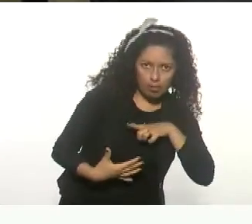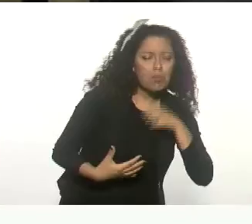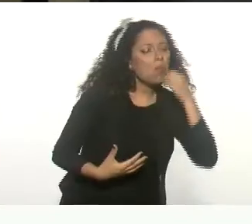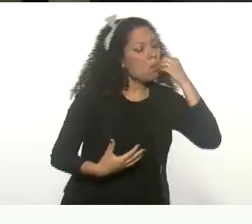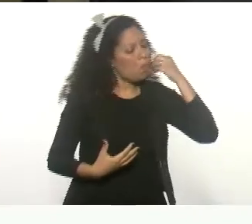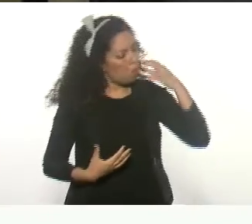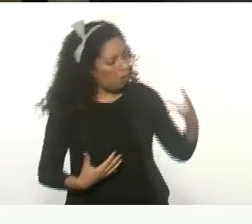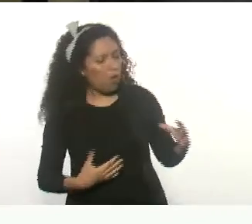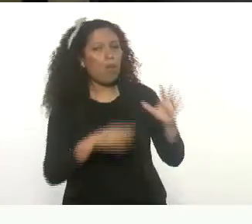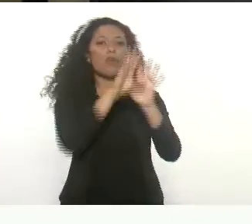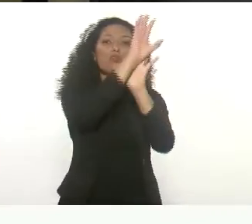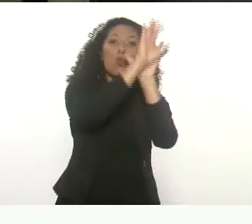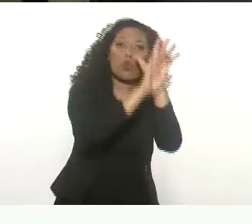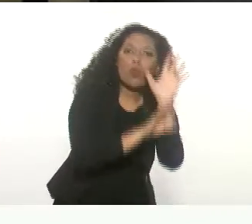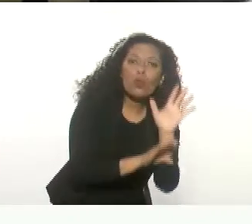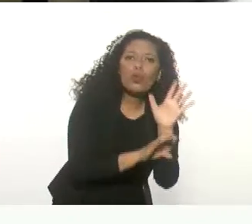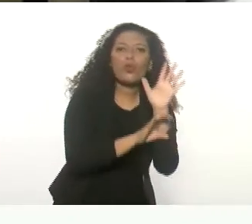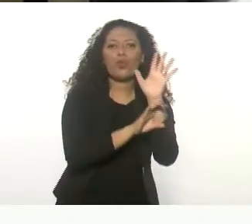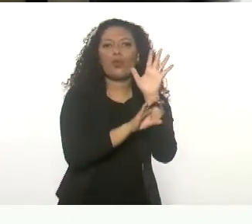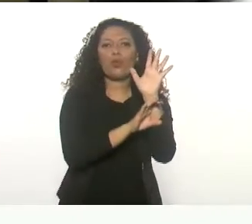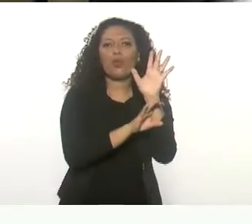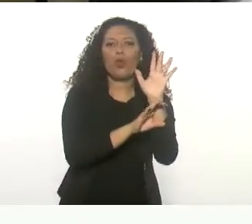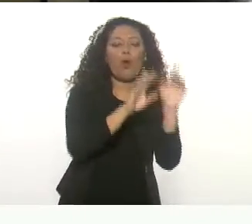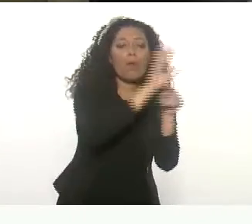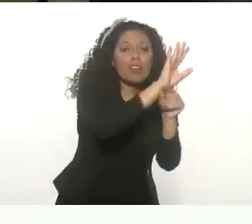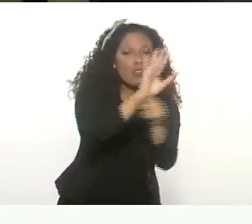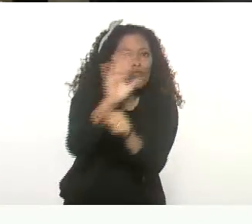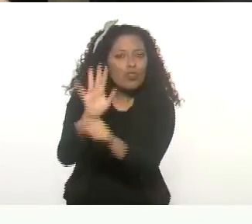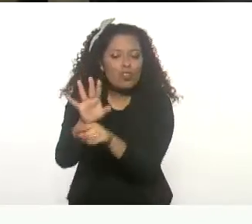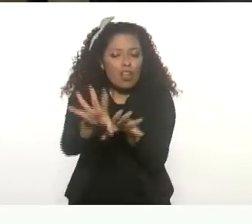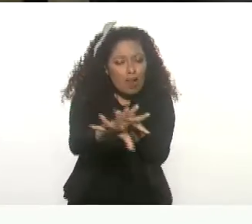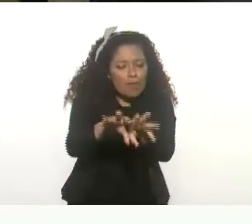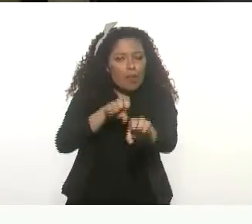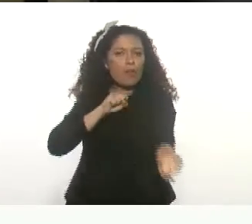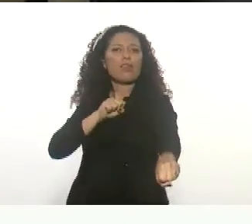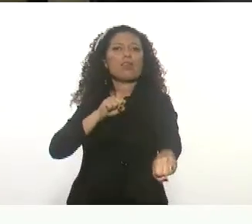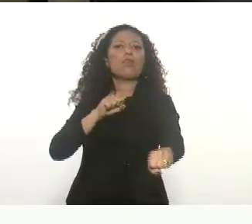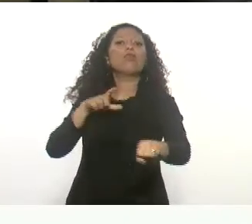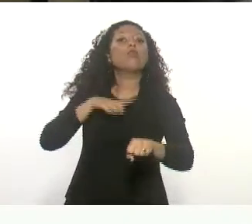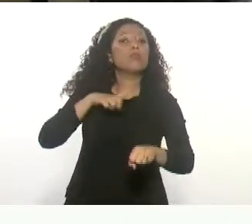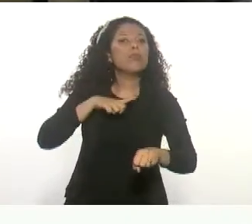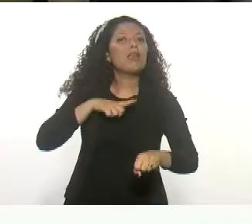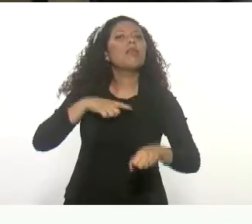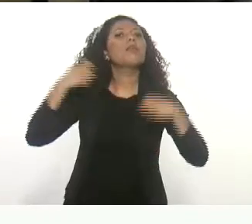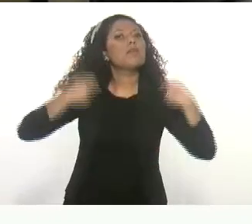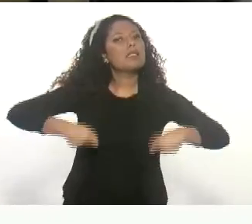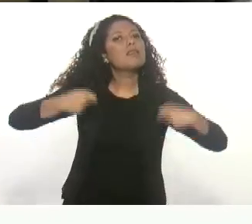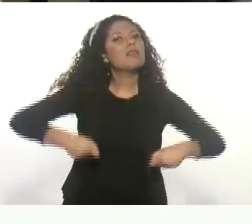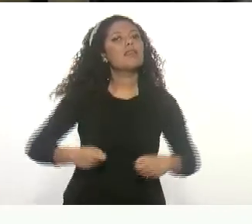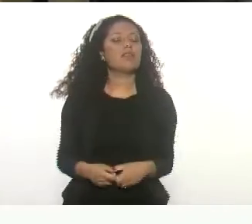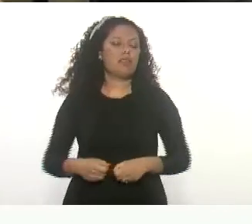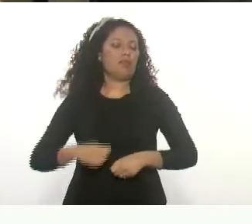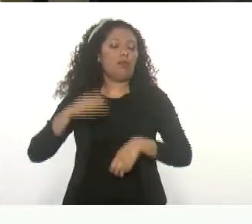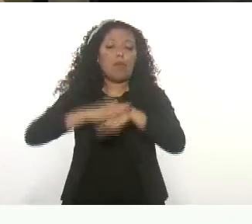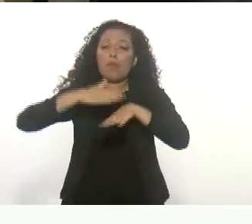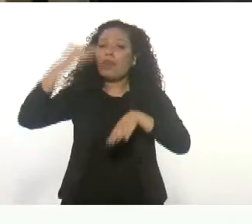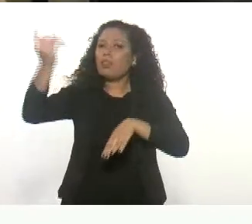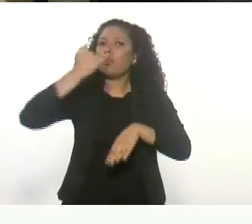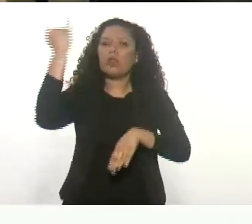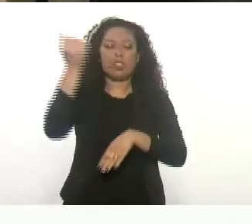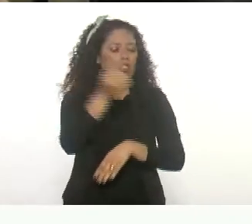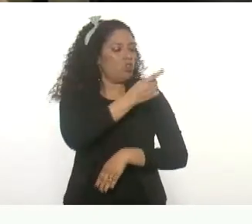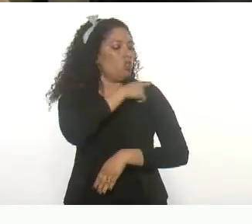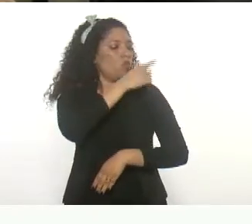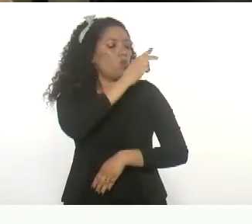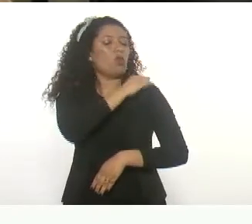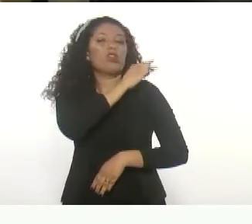ensino de qualidade, é meios para ele se qualificar. E o ensino profissionalizante, que eu acho que é ímpar. Você concluir o seu 2º